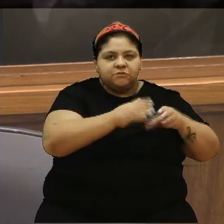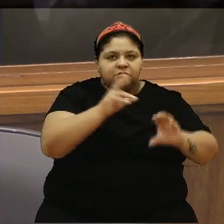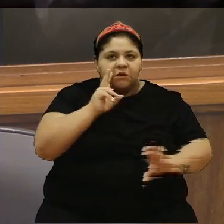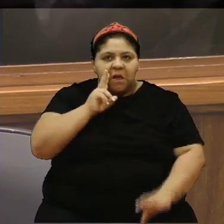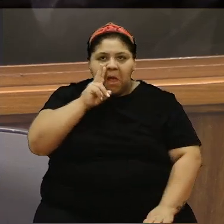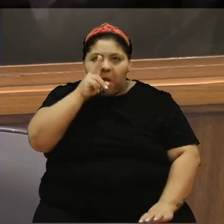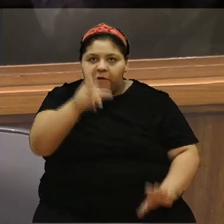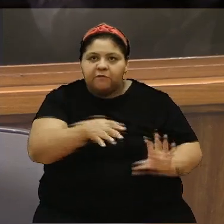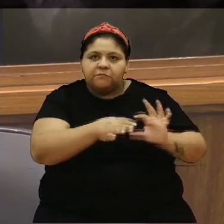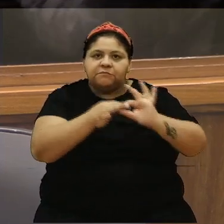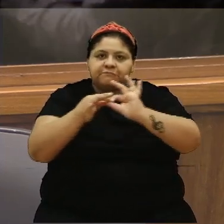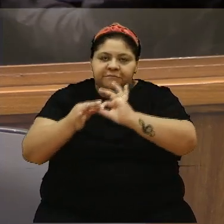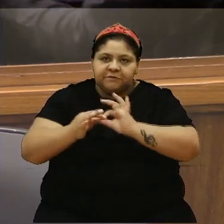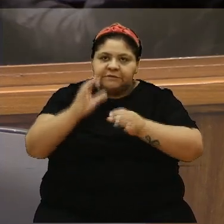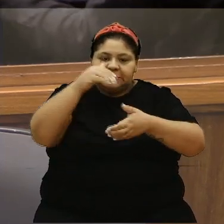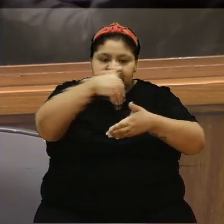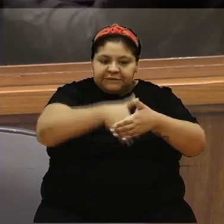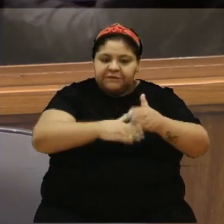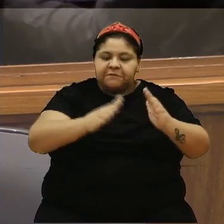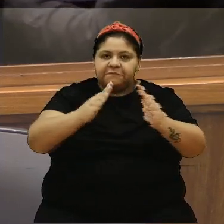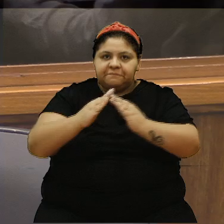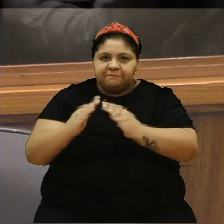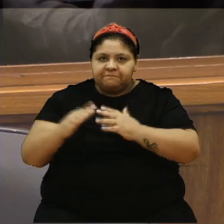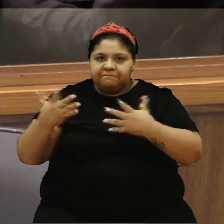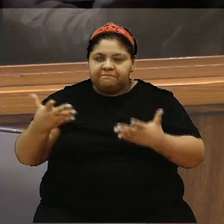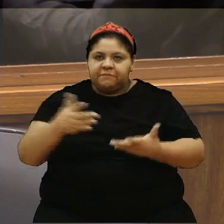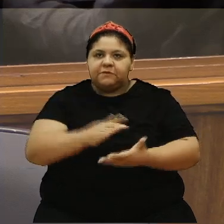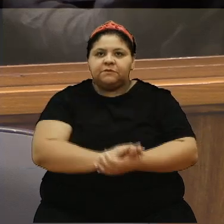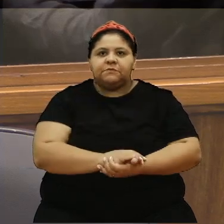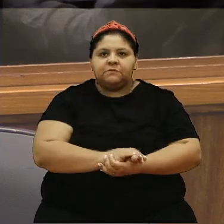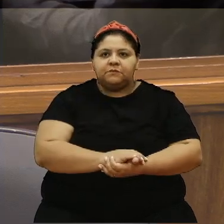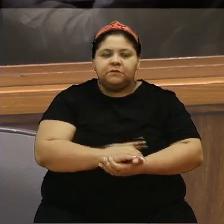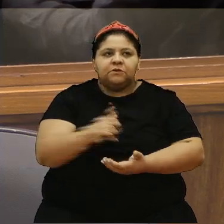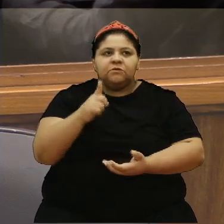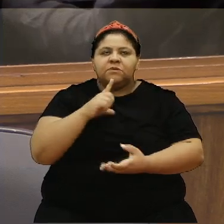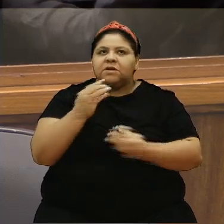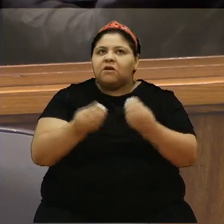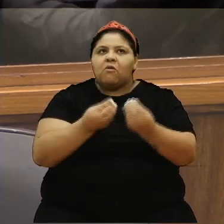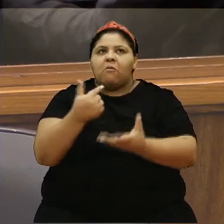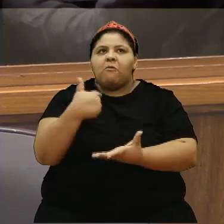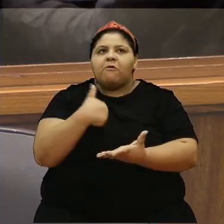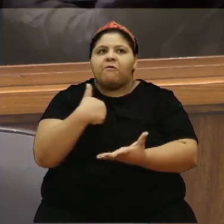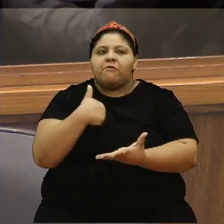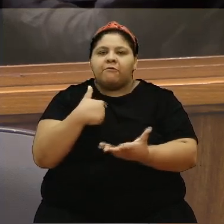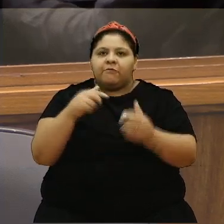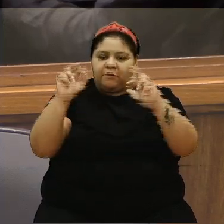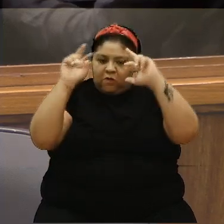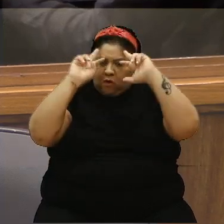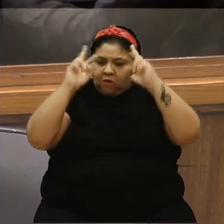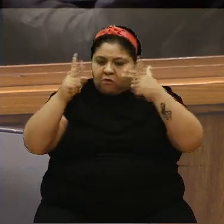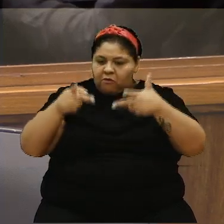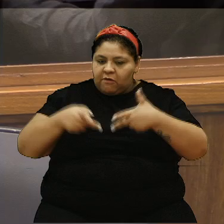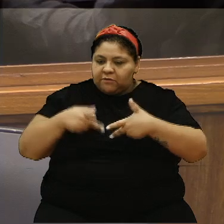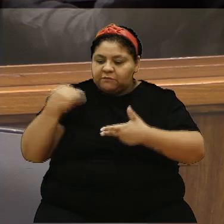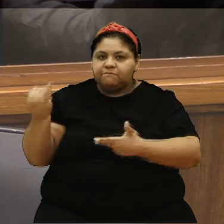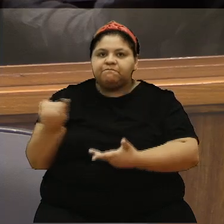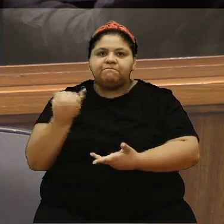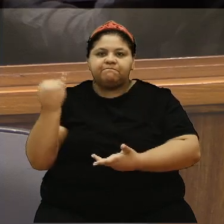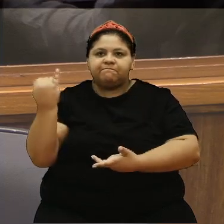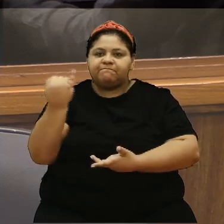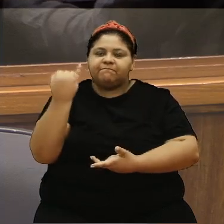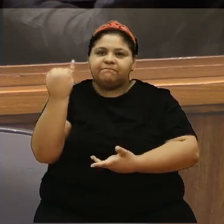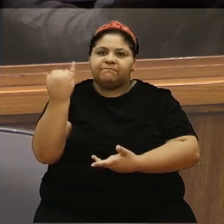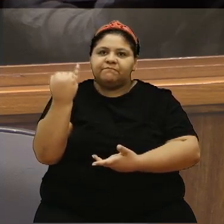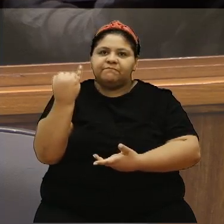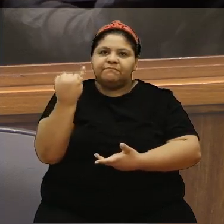fortalecimento de vínculos dentro dessa casa. É impossível para mim não reconhecer a importância